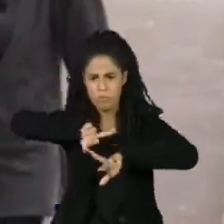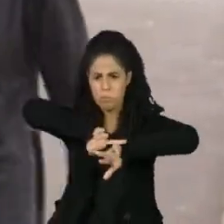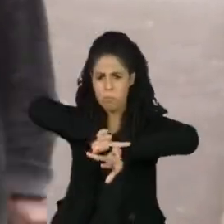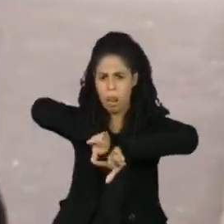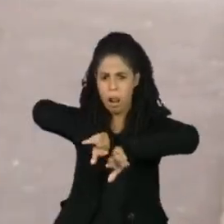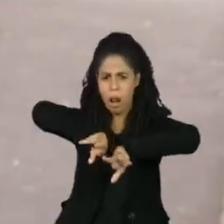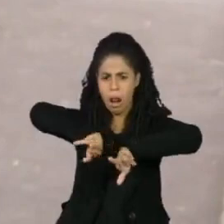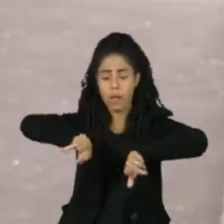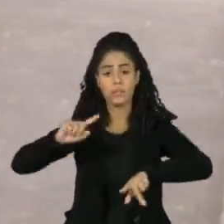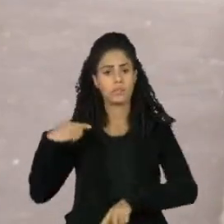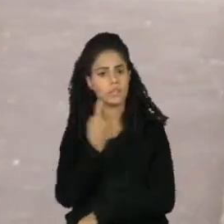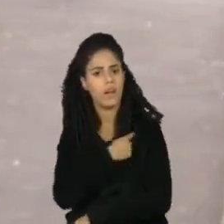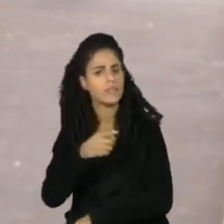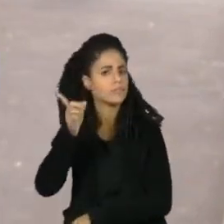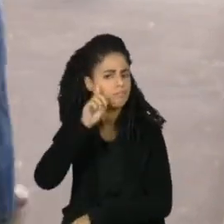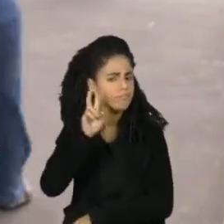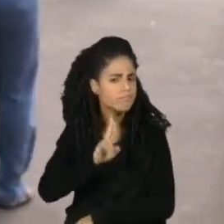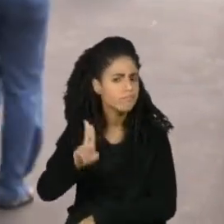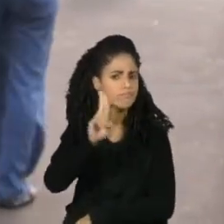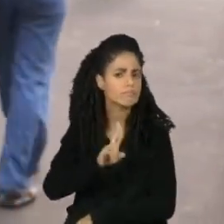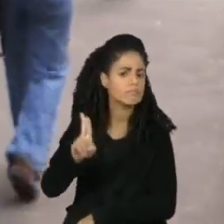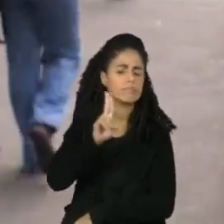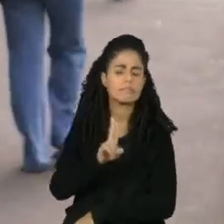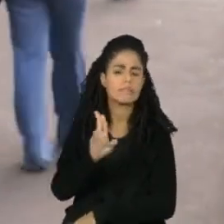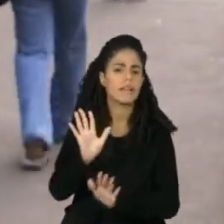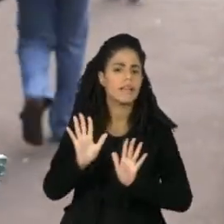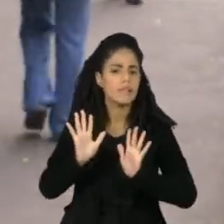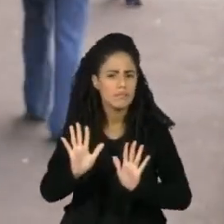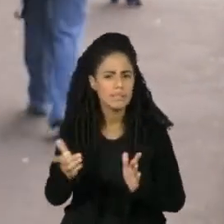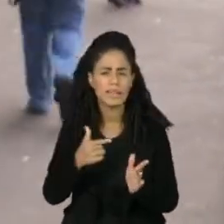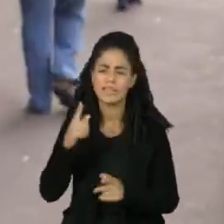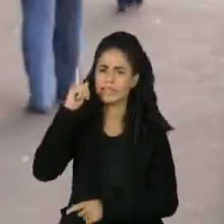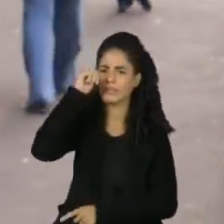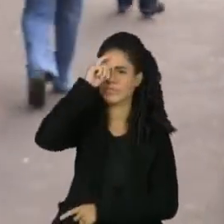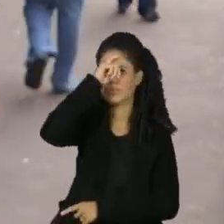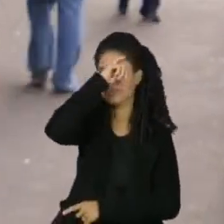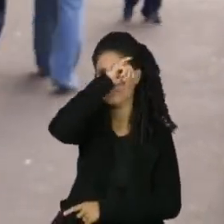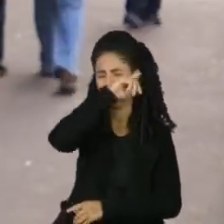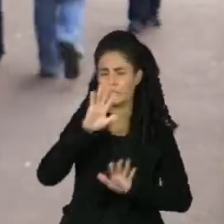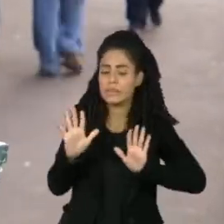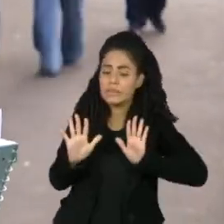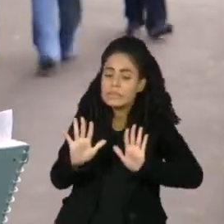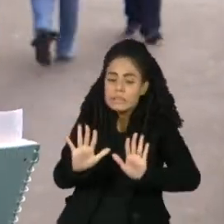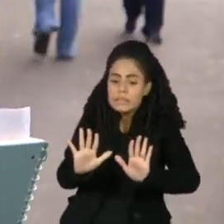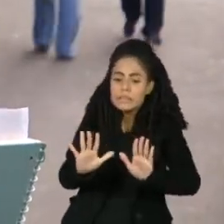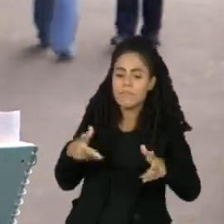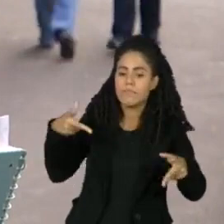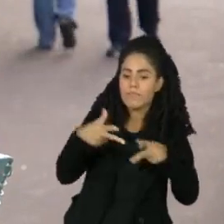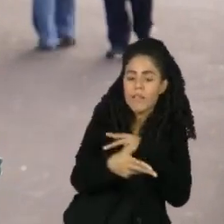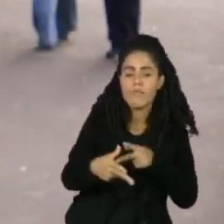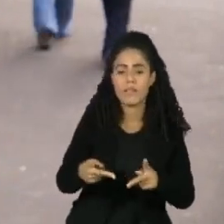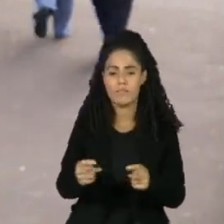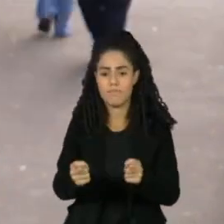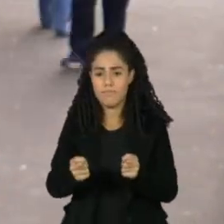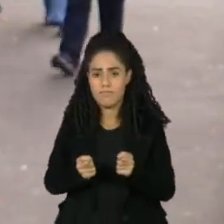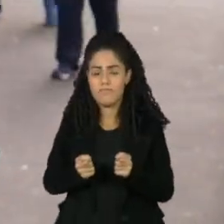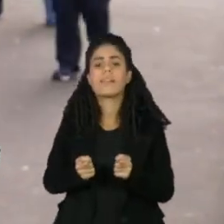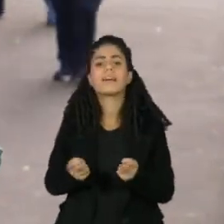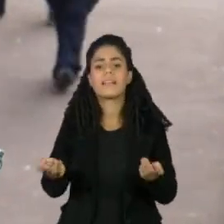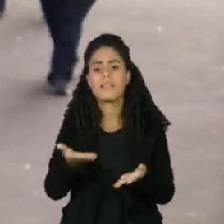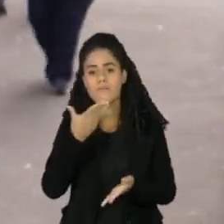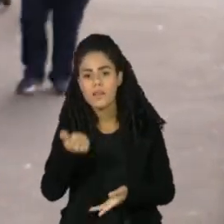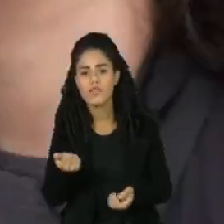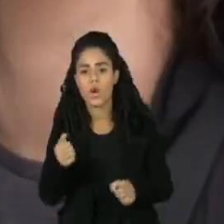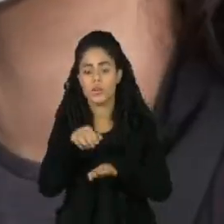coisas que a gente hoje vive com isso, né? Ainda mais aqui, a gente acaba cortando e optando por